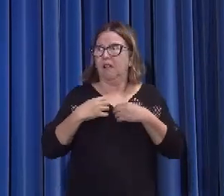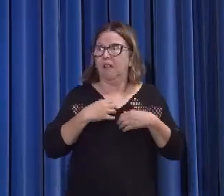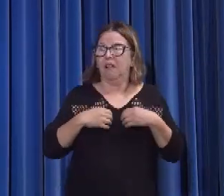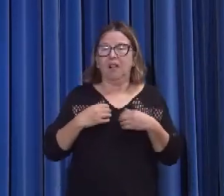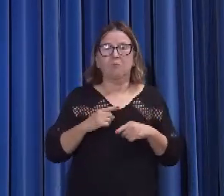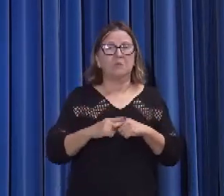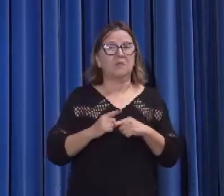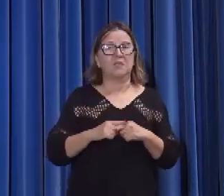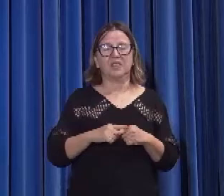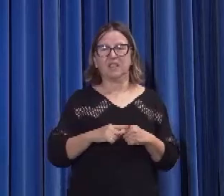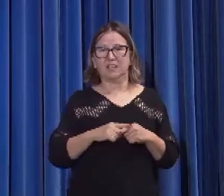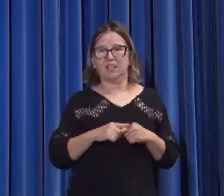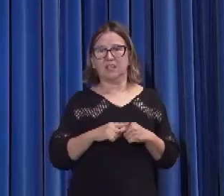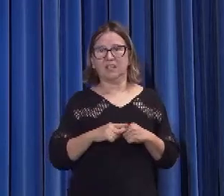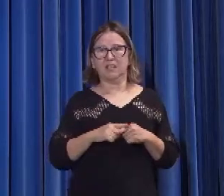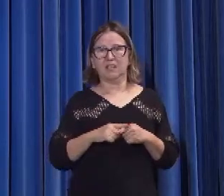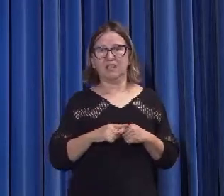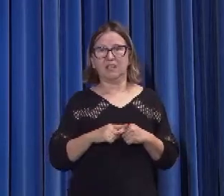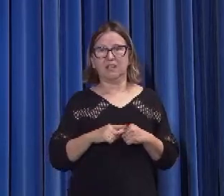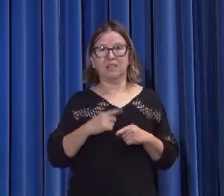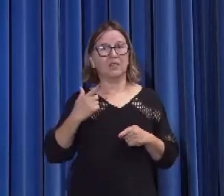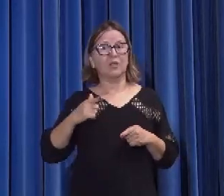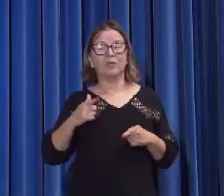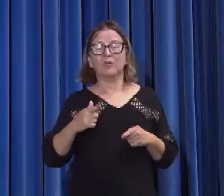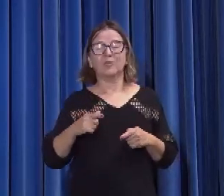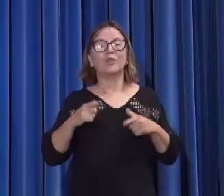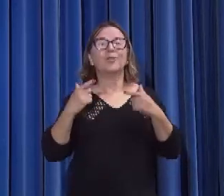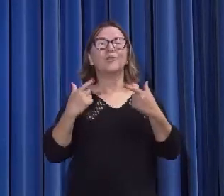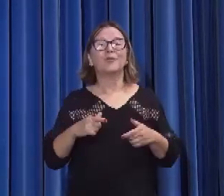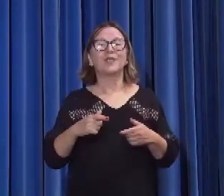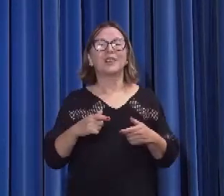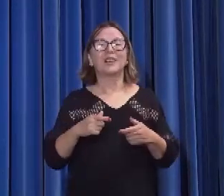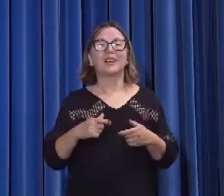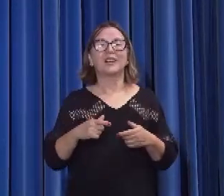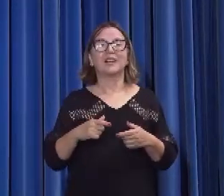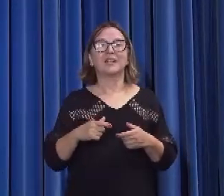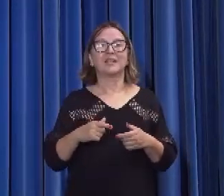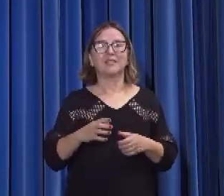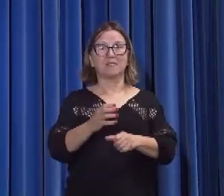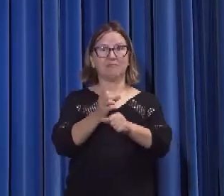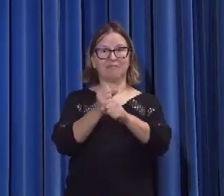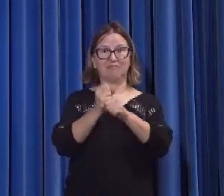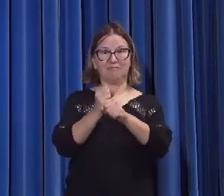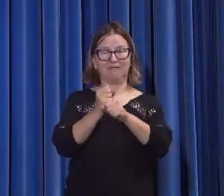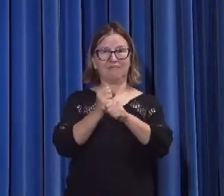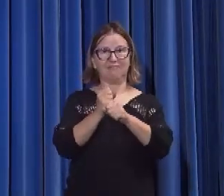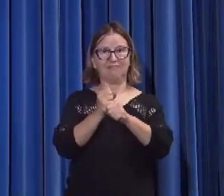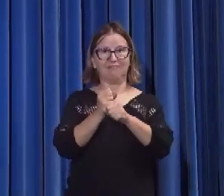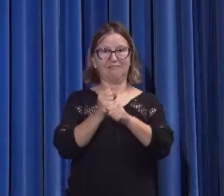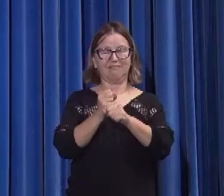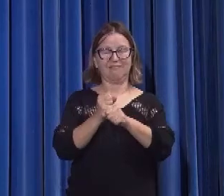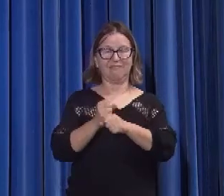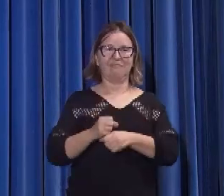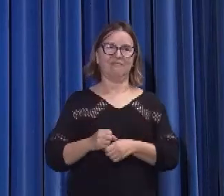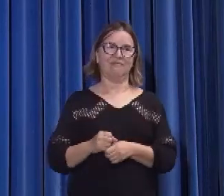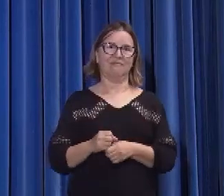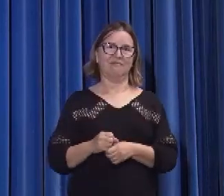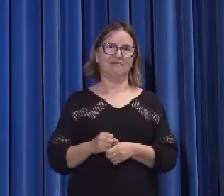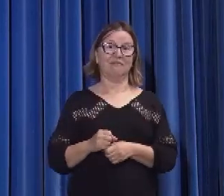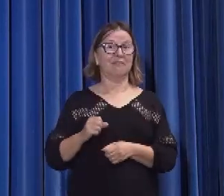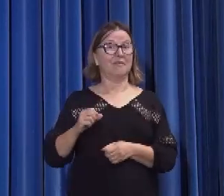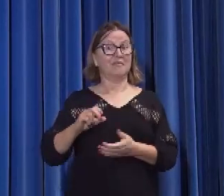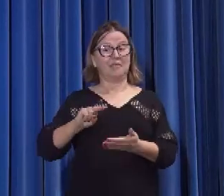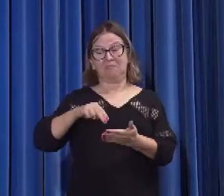que eu possa me apoiar verdadeiramente. E a tendência é nós cairmos.